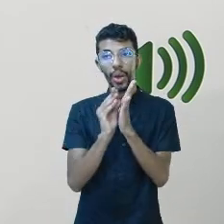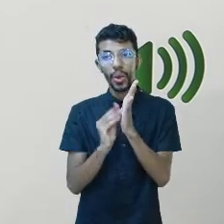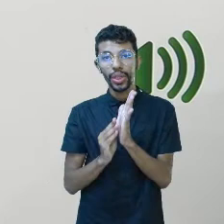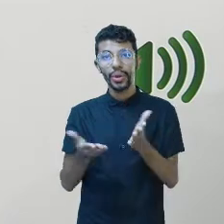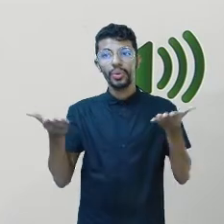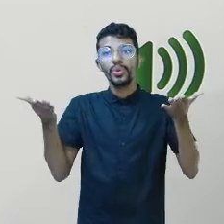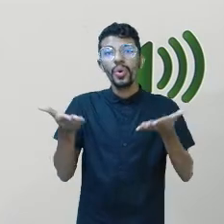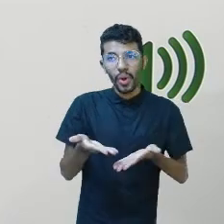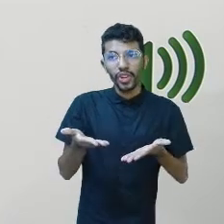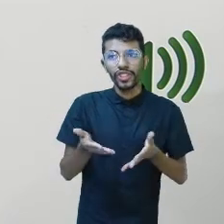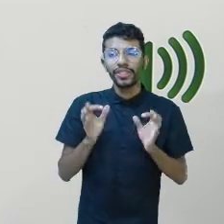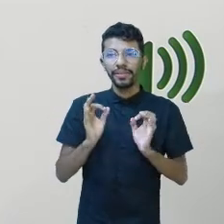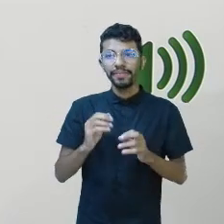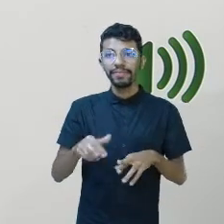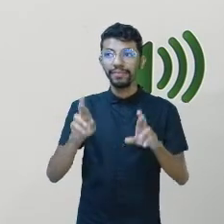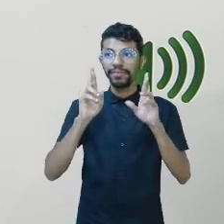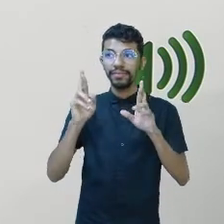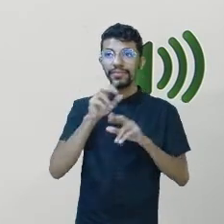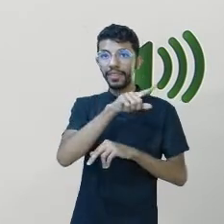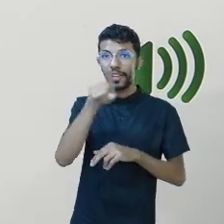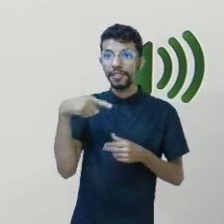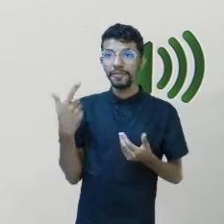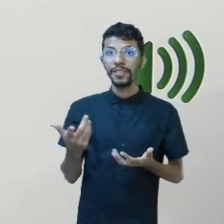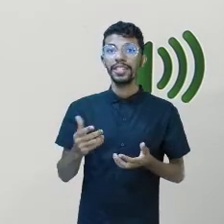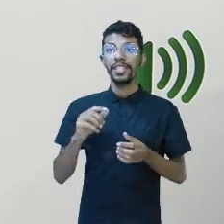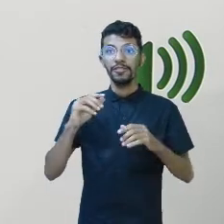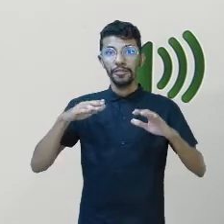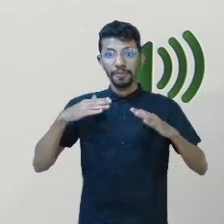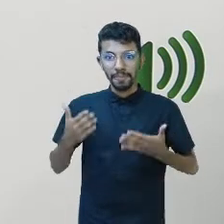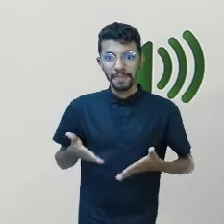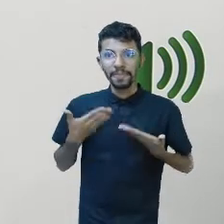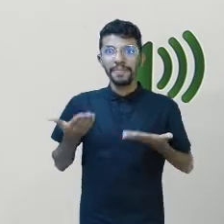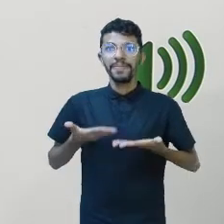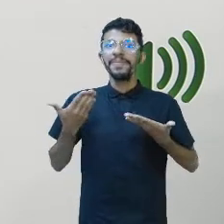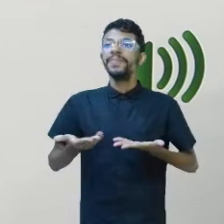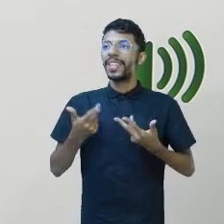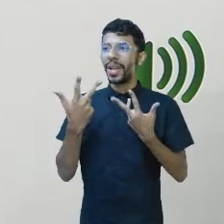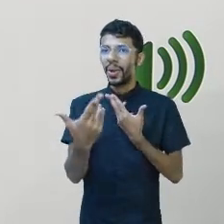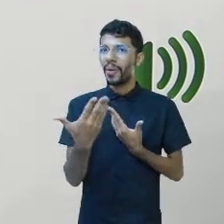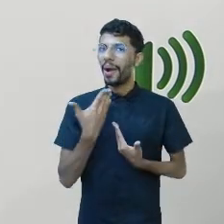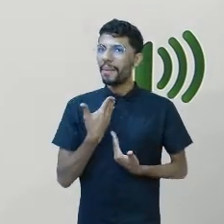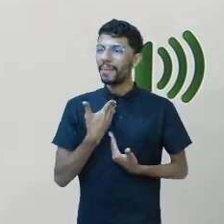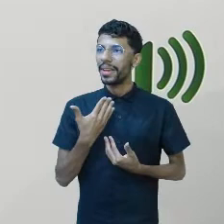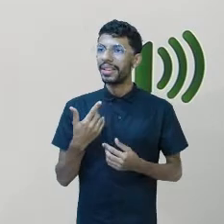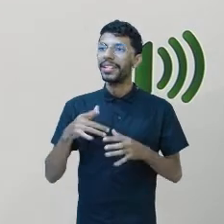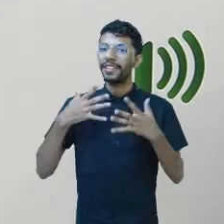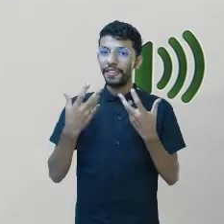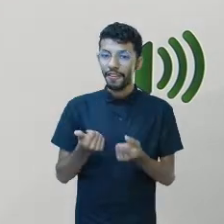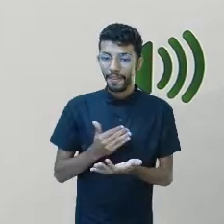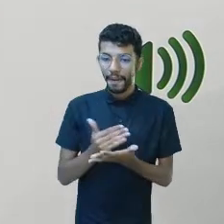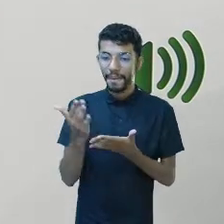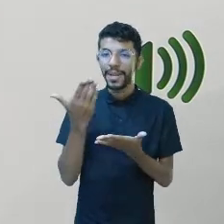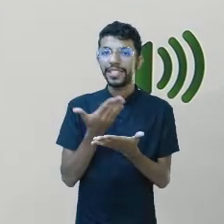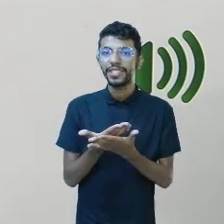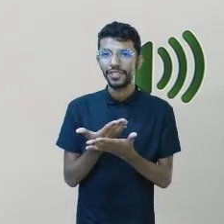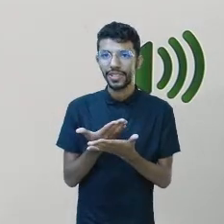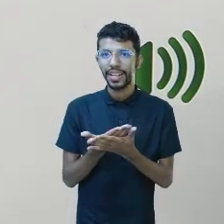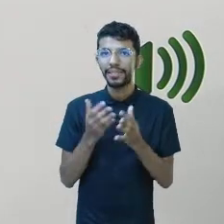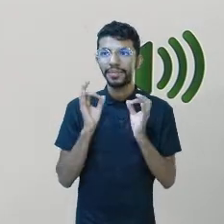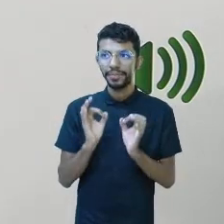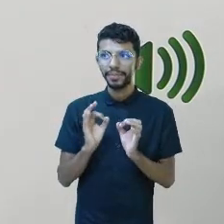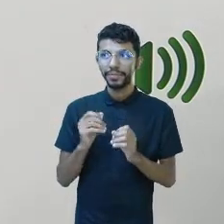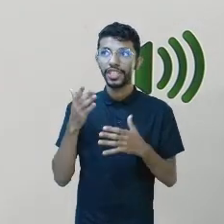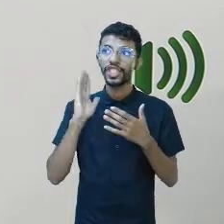hoje. Espero que vocês estejam tão empolgados quanto eu estou e vamos lá começar a trabalhar. Tá certo?